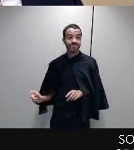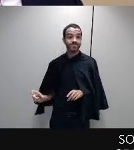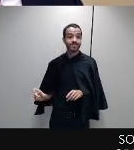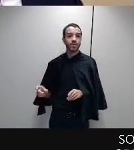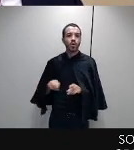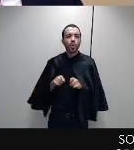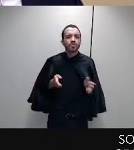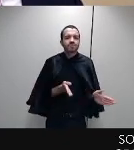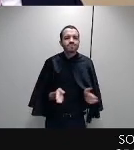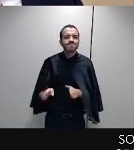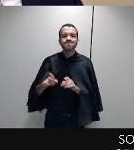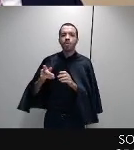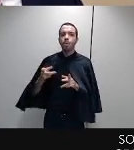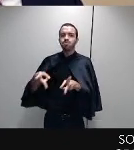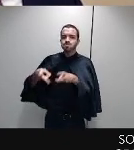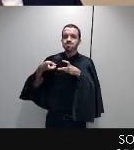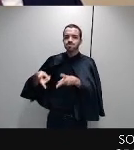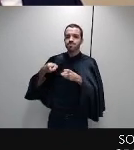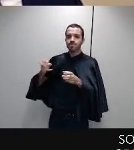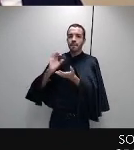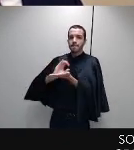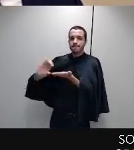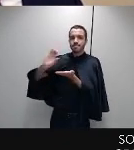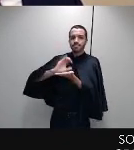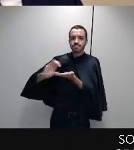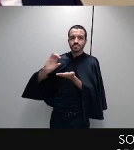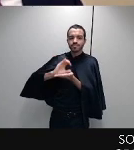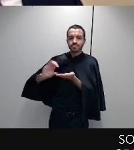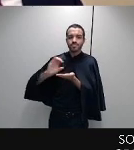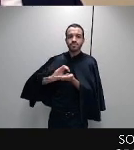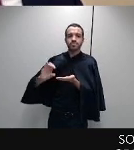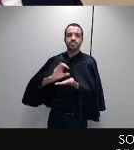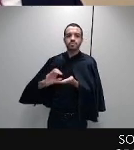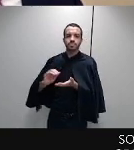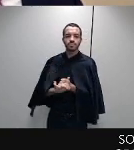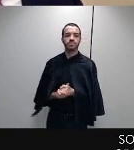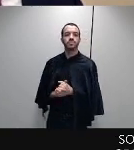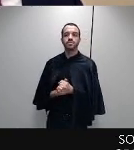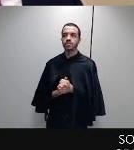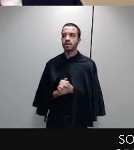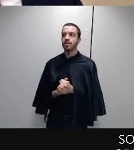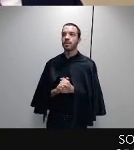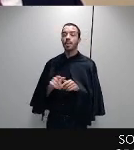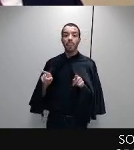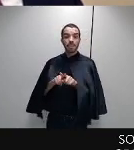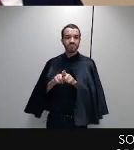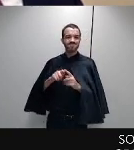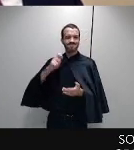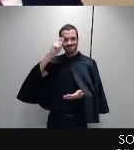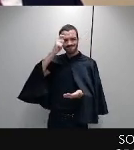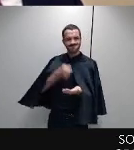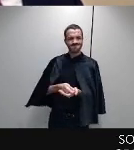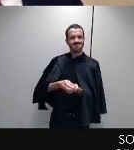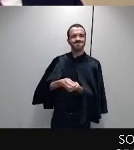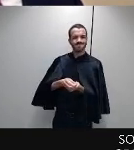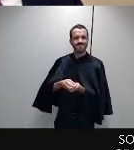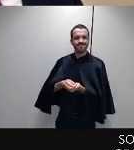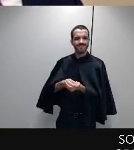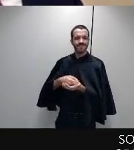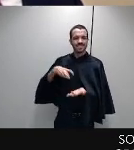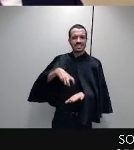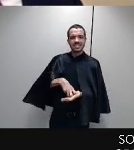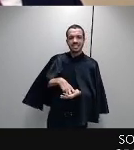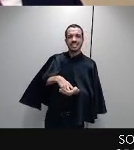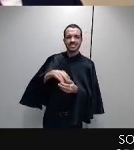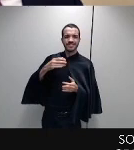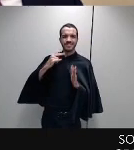cobrança habilitação no processo falimentar e ajuizamento da execução fiscal a tentativa de resguardar o interesse